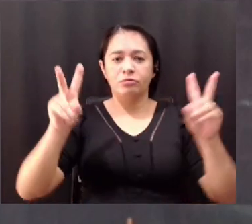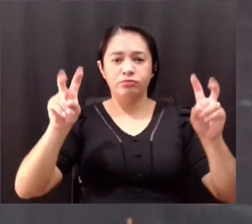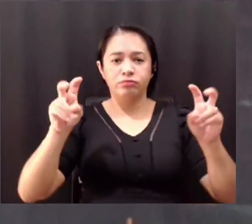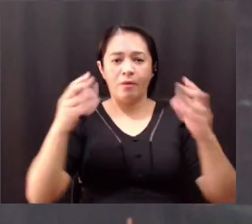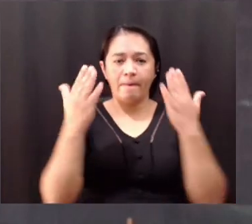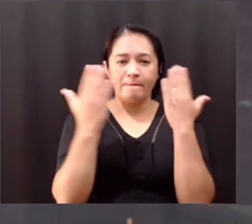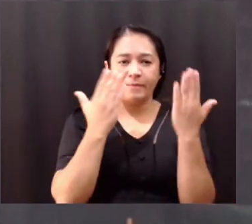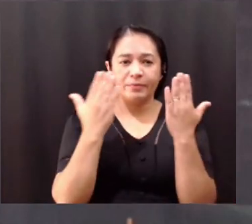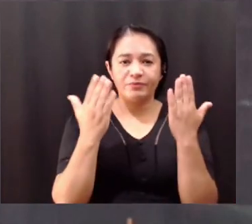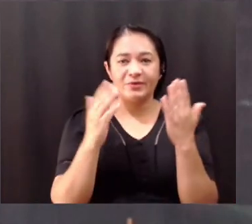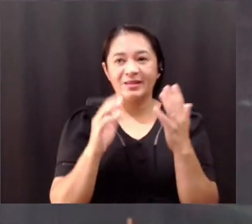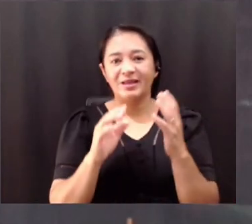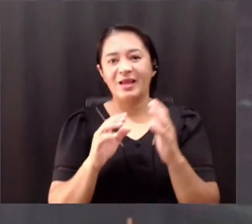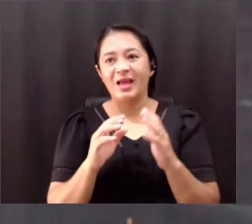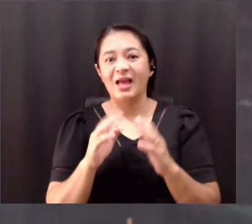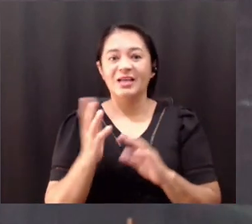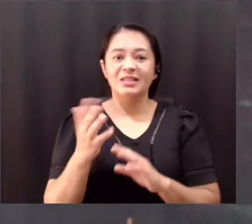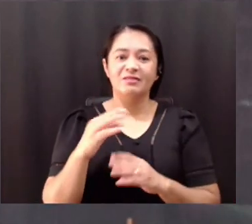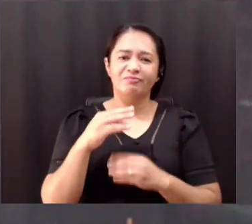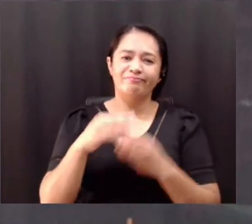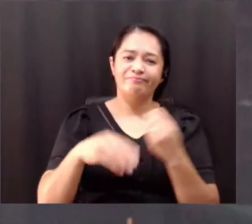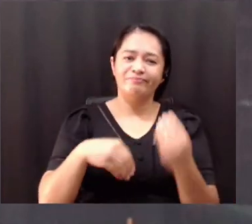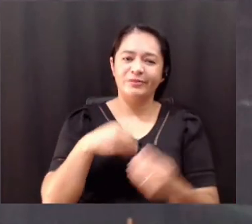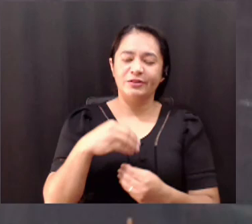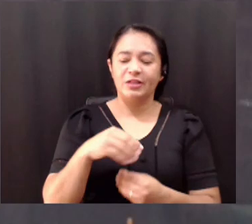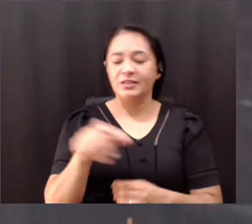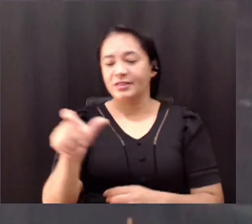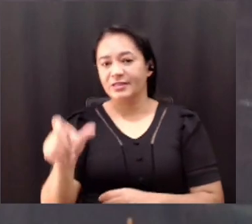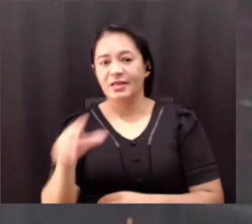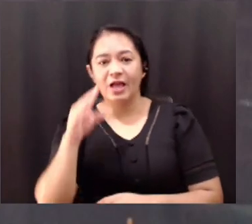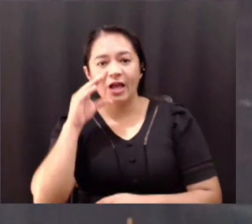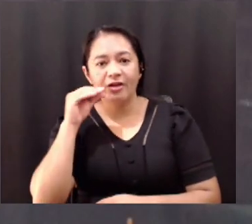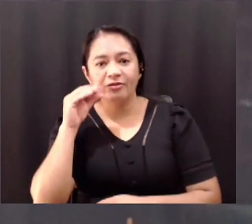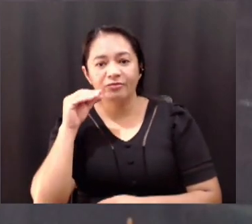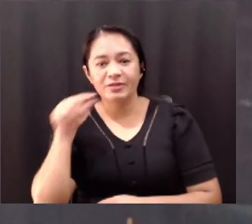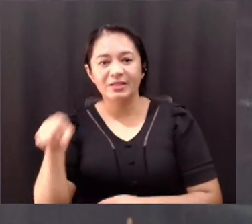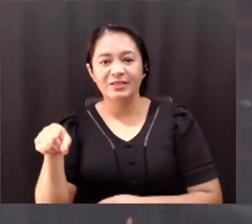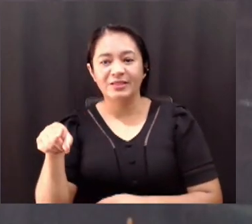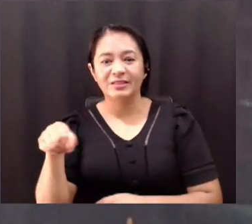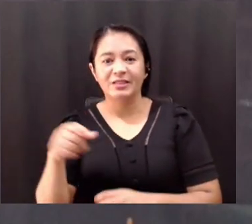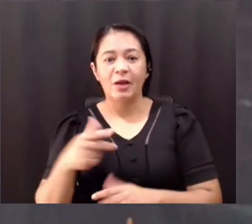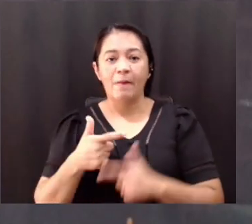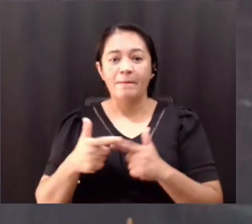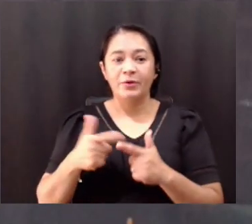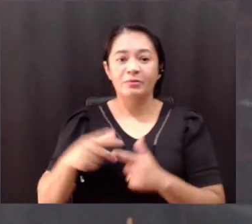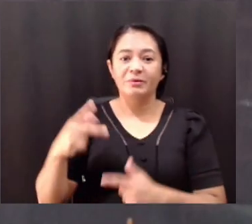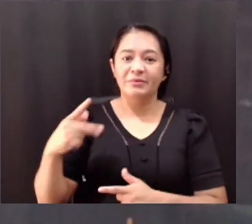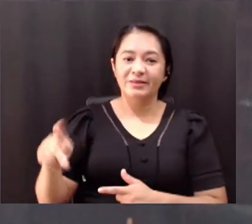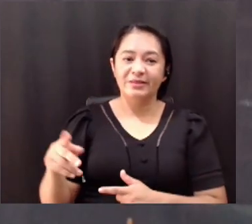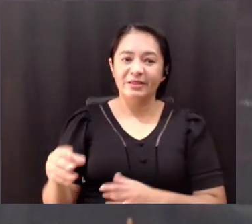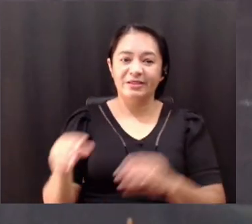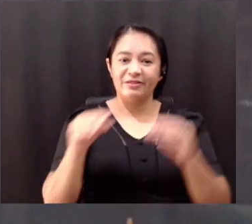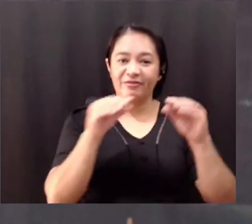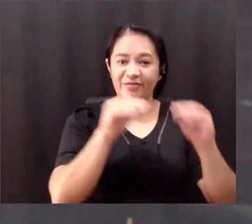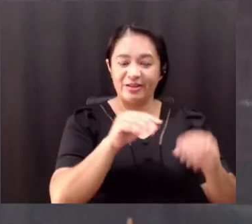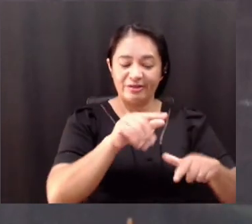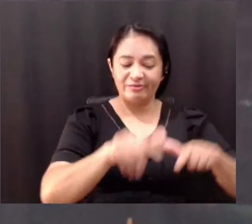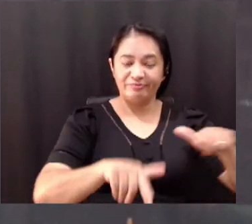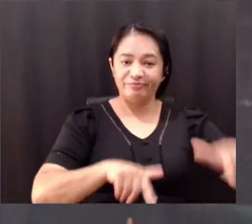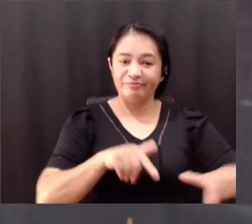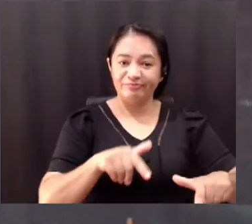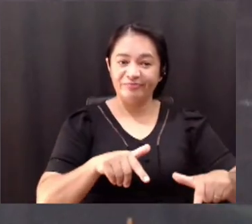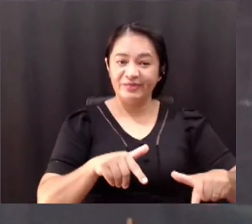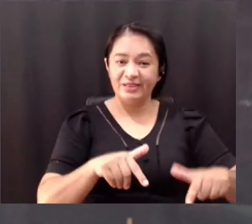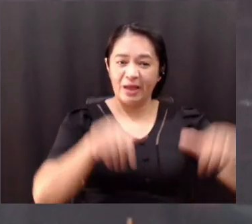se misturam. O trabalhador pode trazer de casa algumas questões que acabam sendo agravadas pelo ambiente de